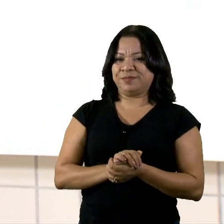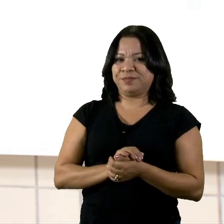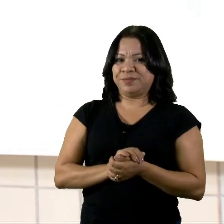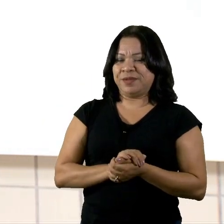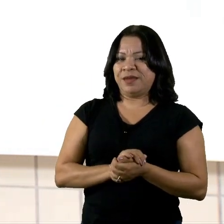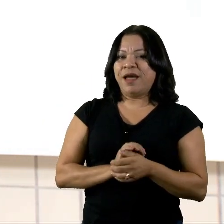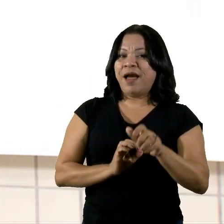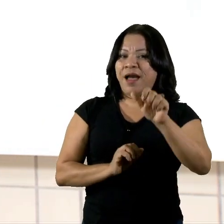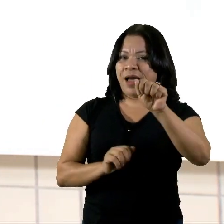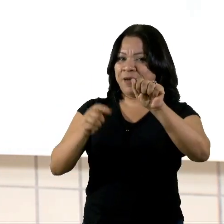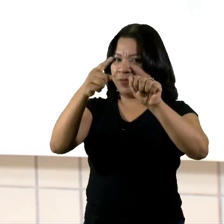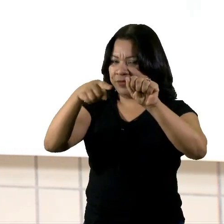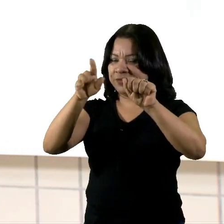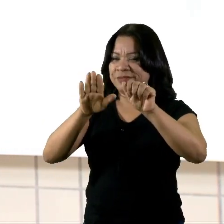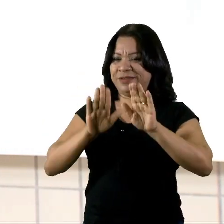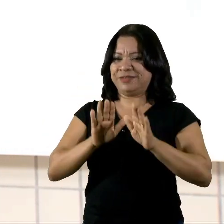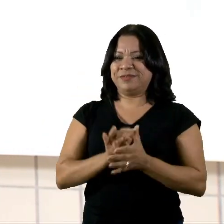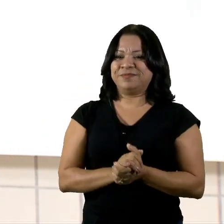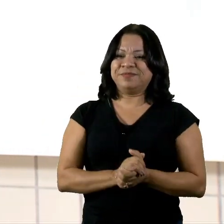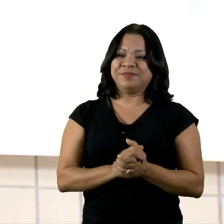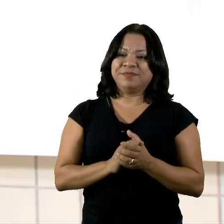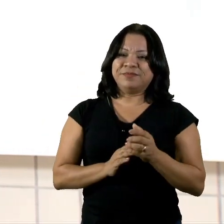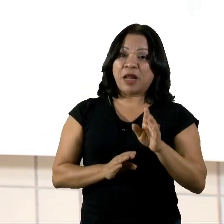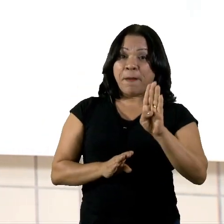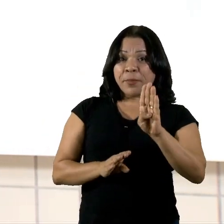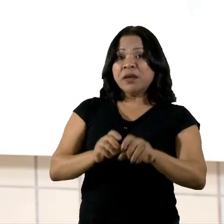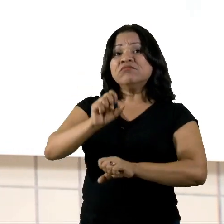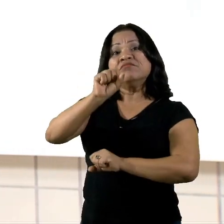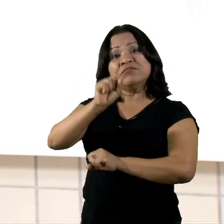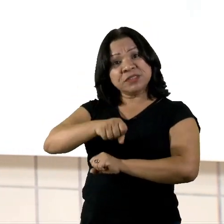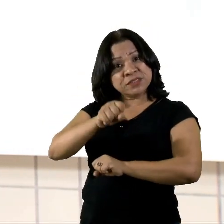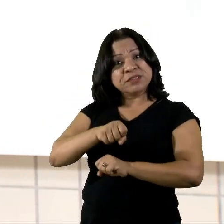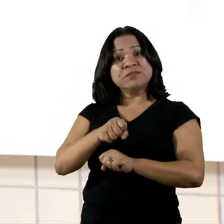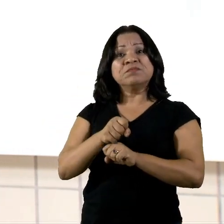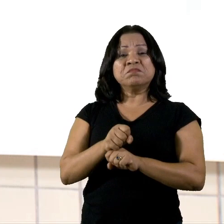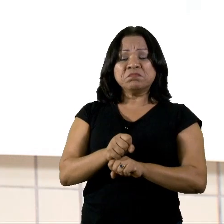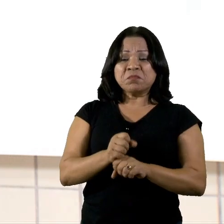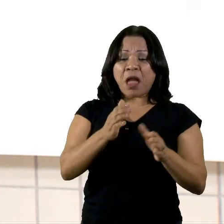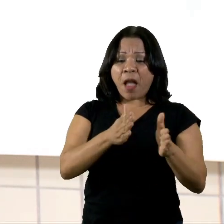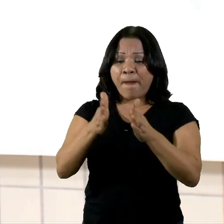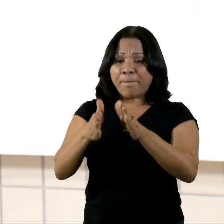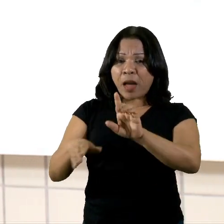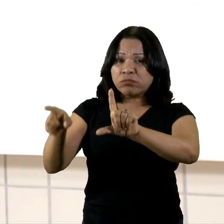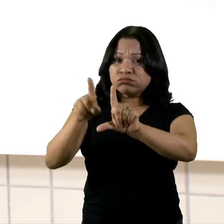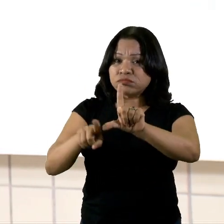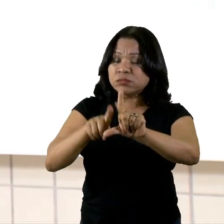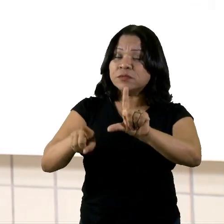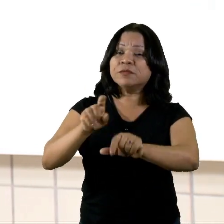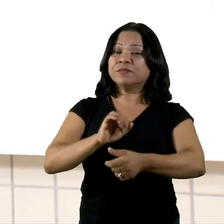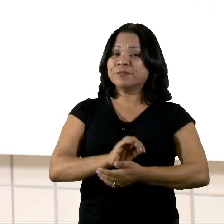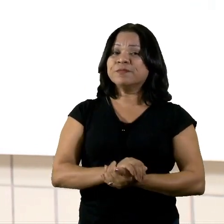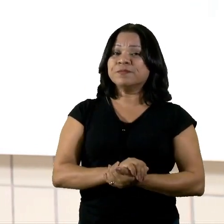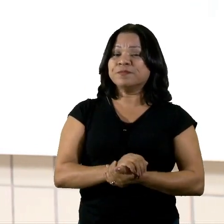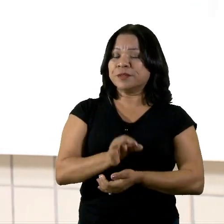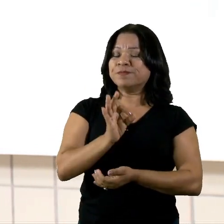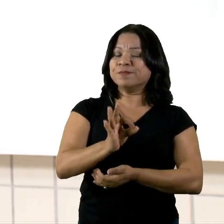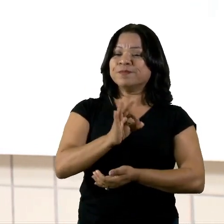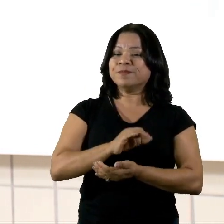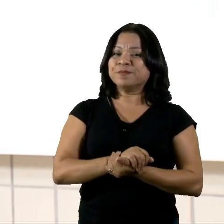item B, x ao quadrado é a parte literal? Sim, é parte literal. Perfeito. No item